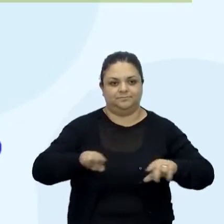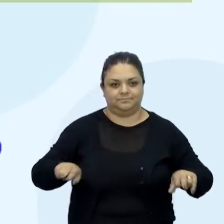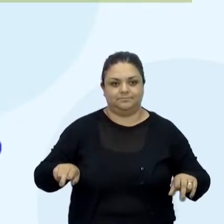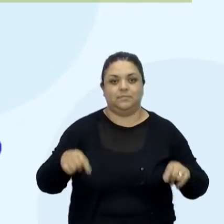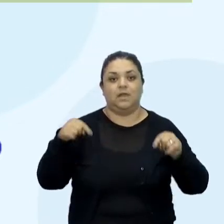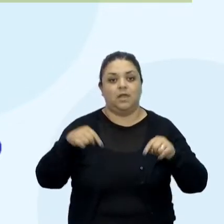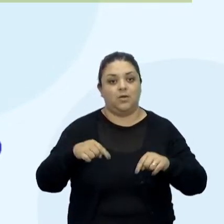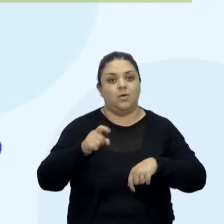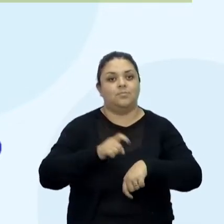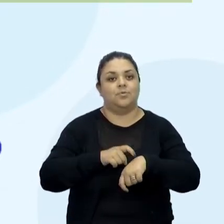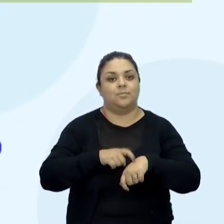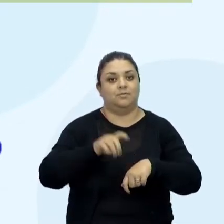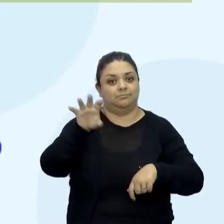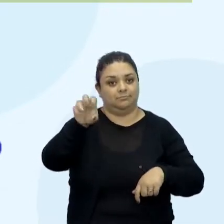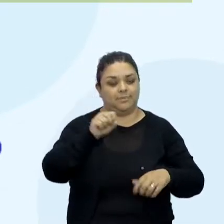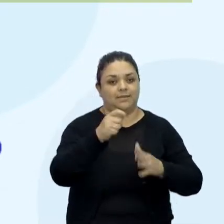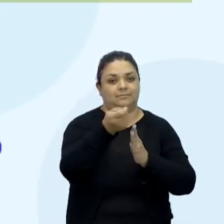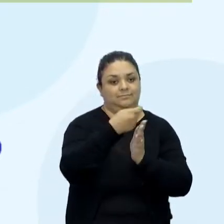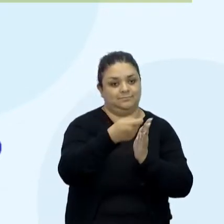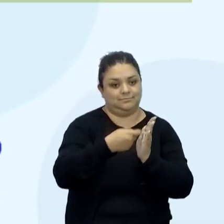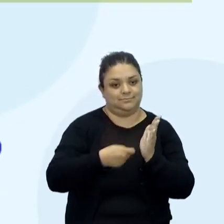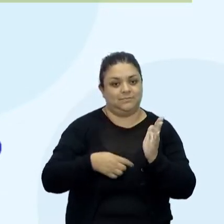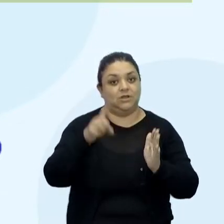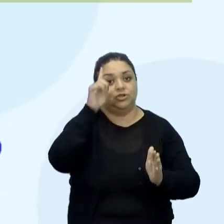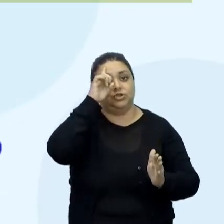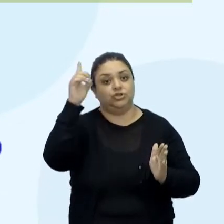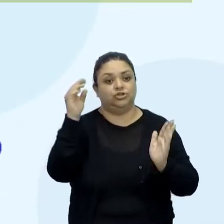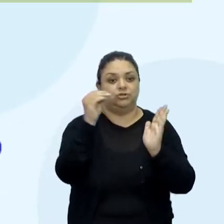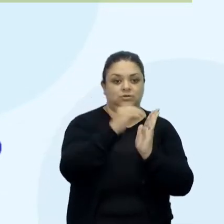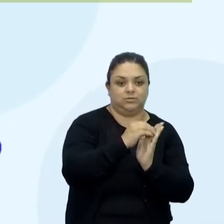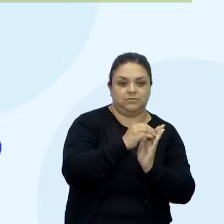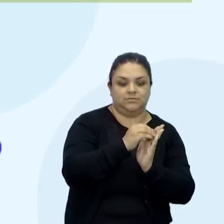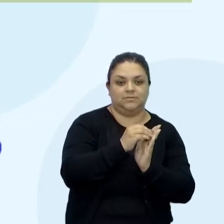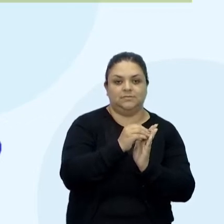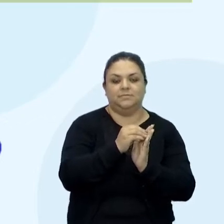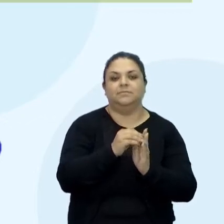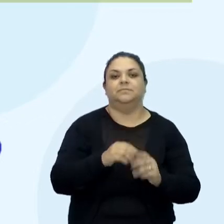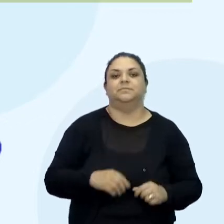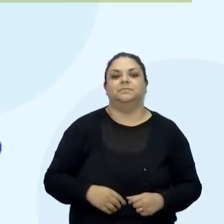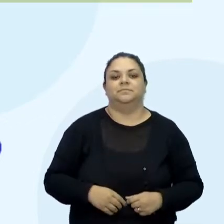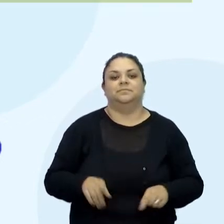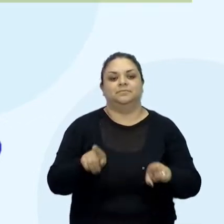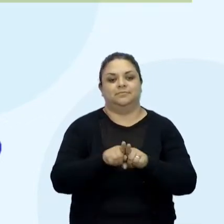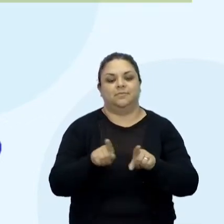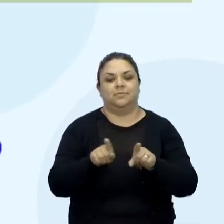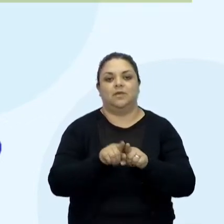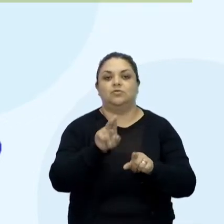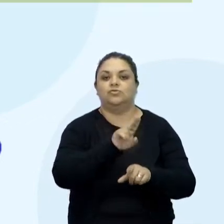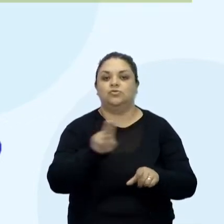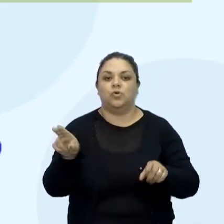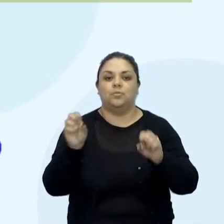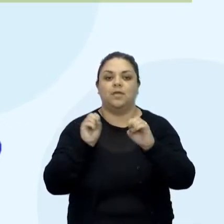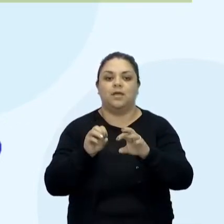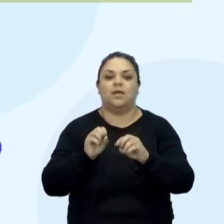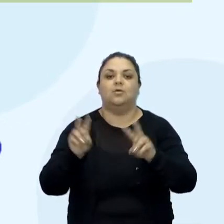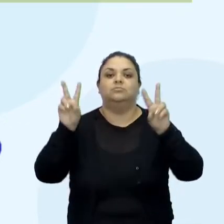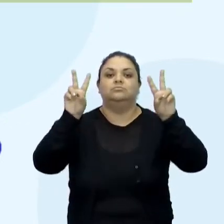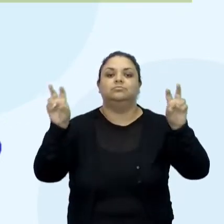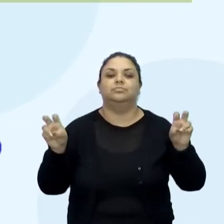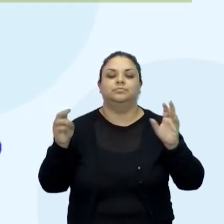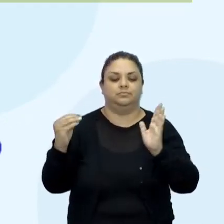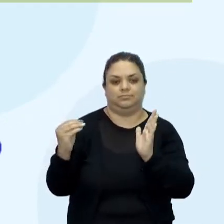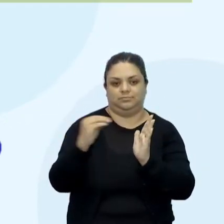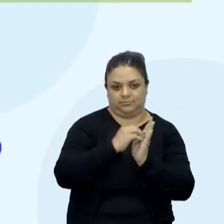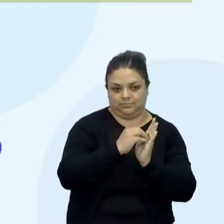de pegar aí o seu diário de bordo. Anote a data que você está assistindo a essa aula, o nome da aula e o título que a gente acabou